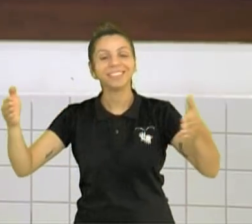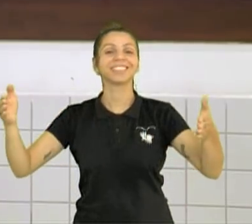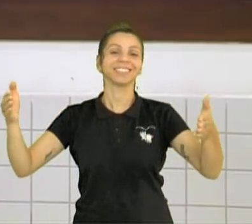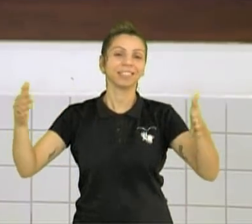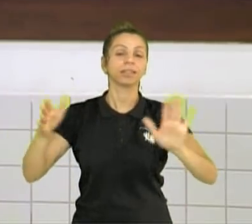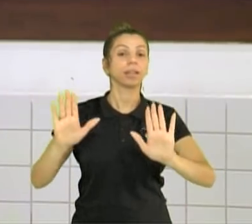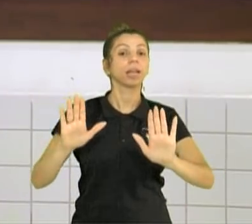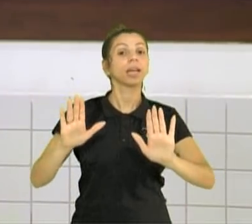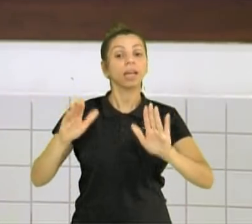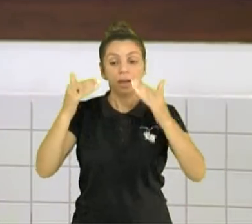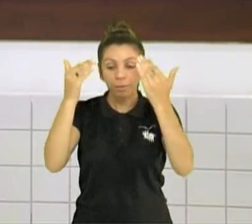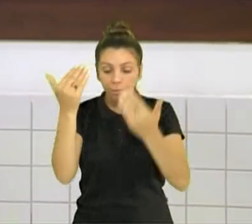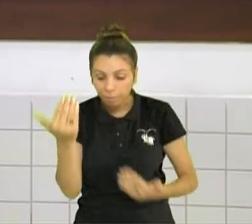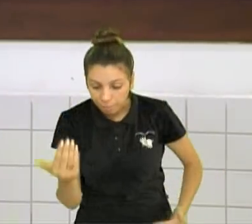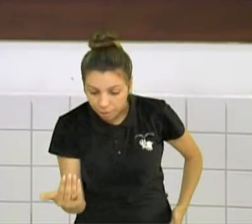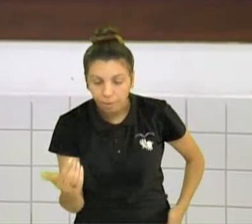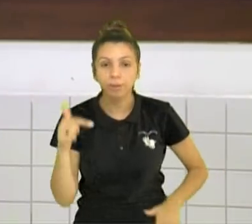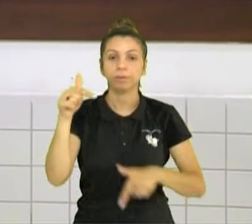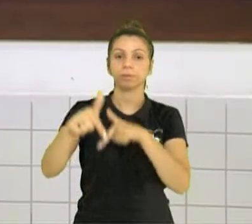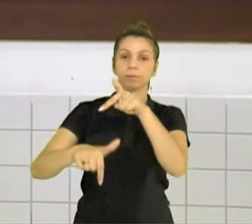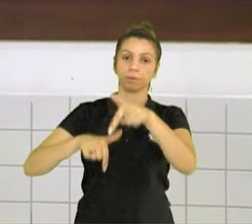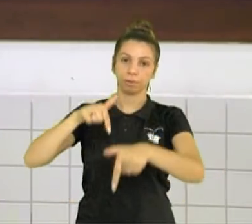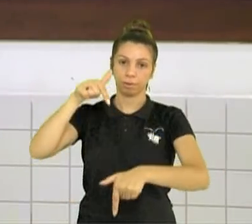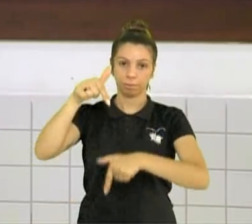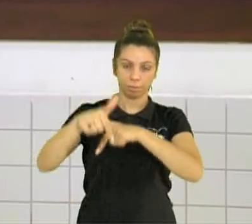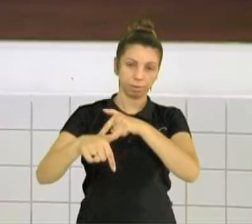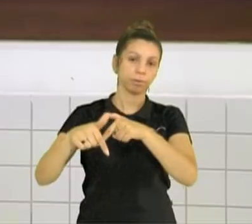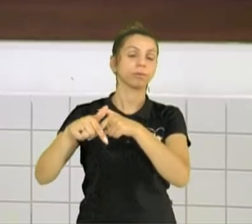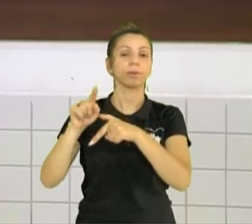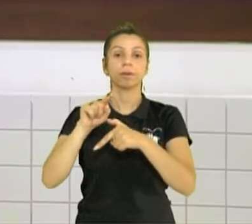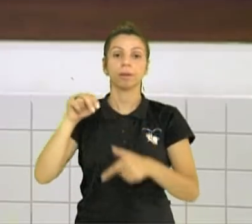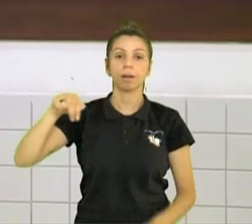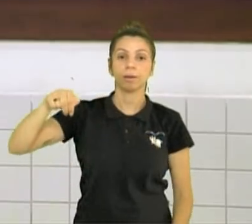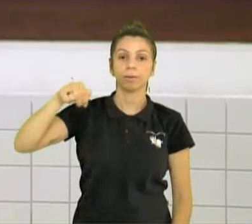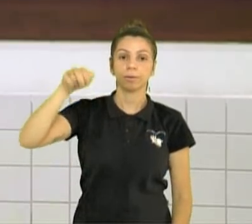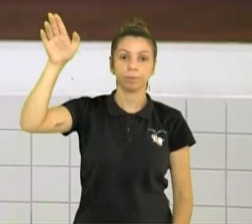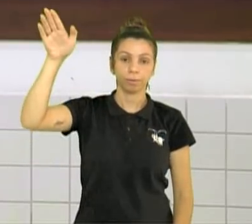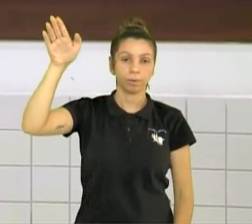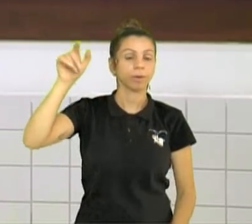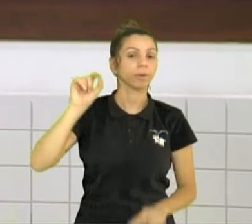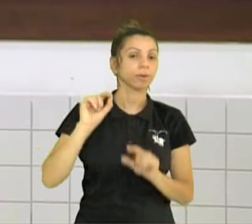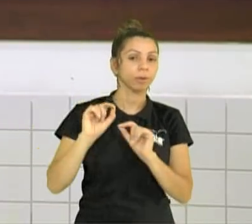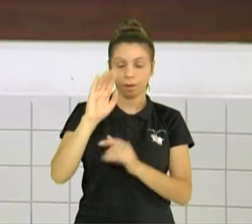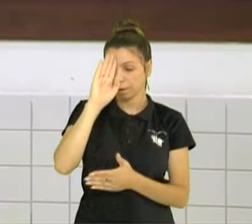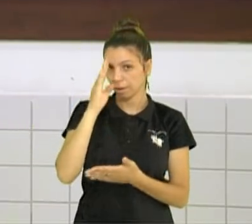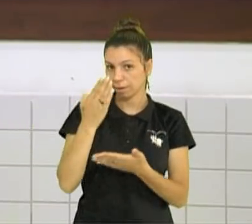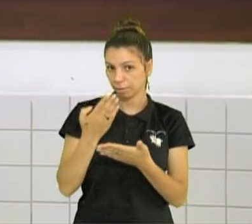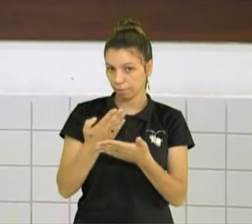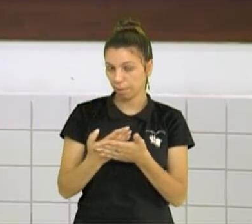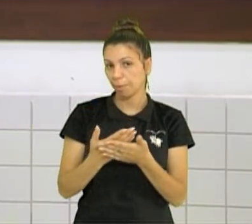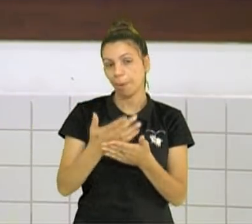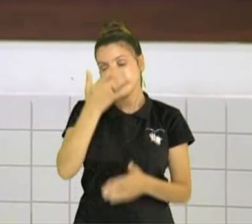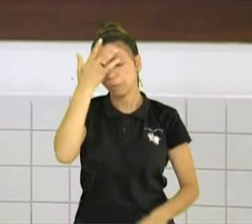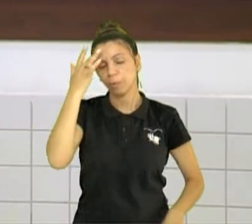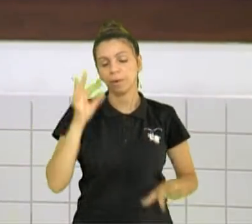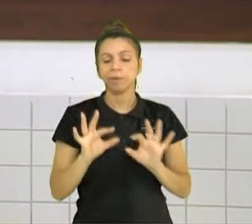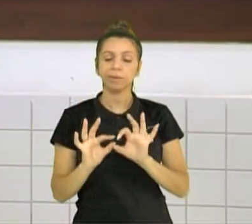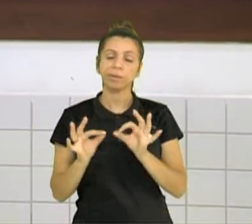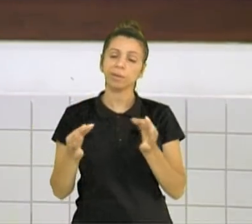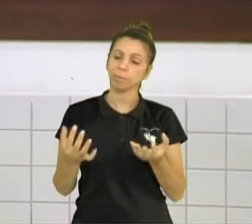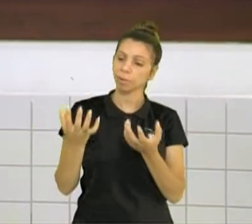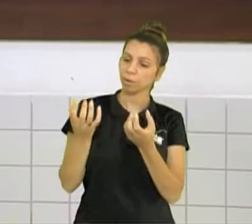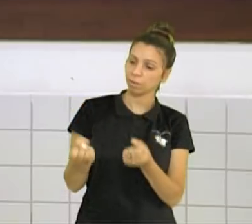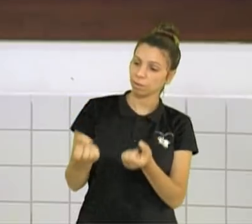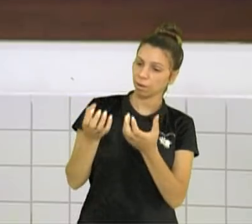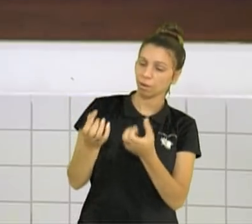aos trabalhadores, principalmente nordestinos, que se acreditava, inclusive, que eram pessoas assim, muito humildes, que aceitaram